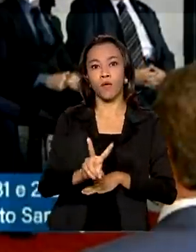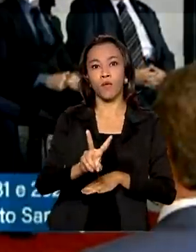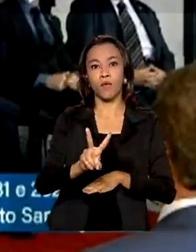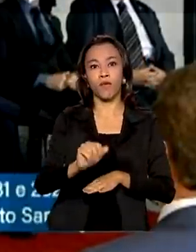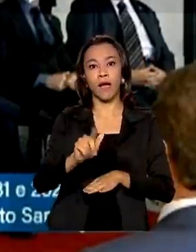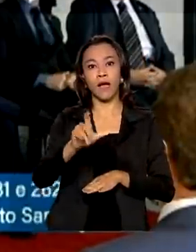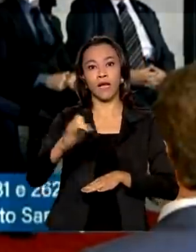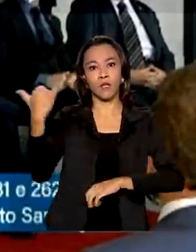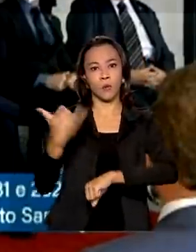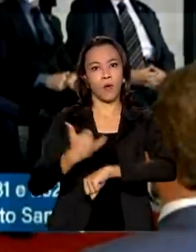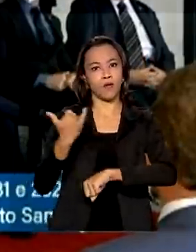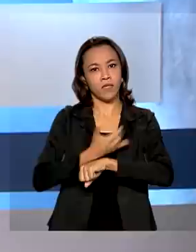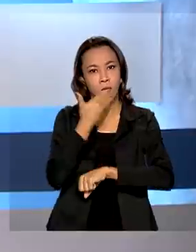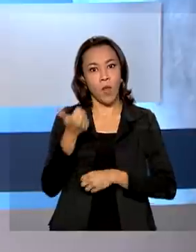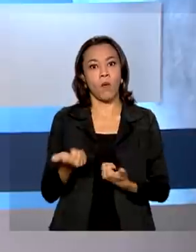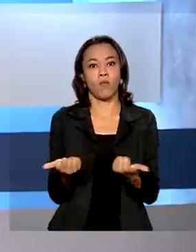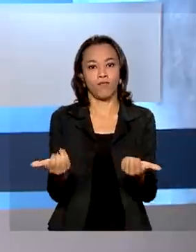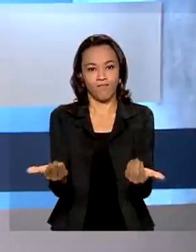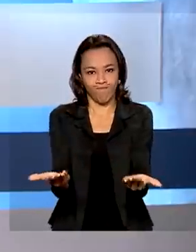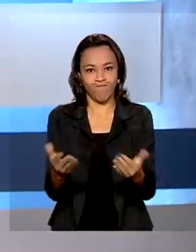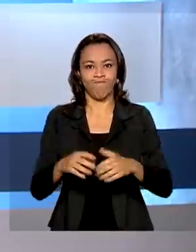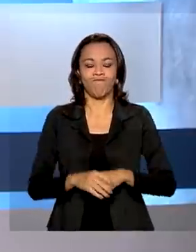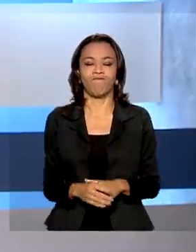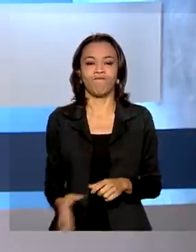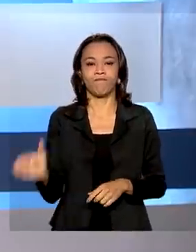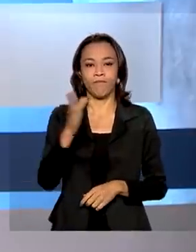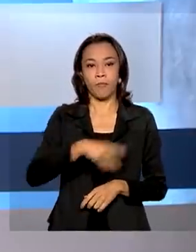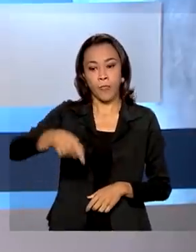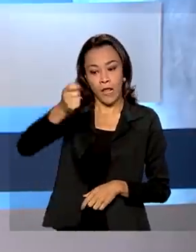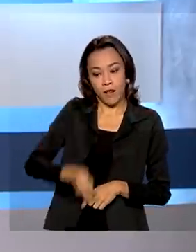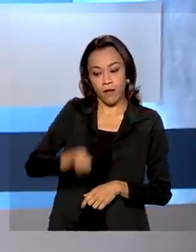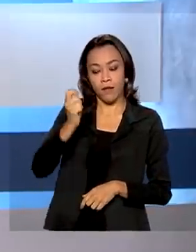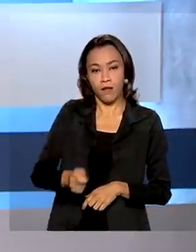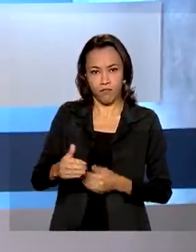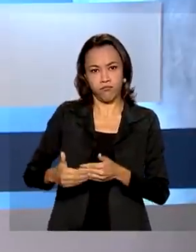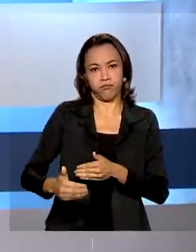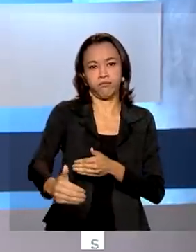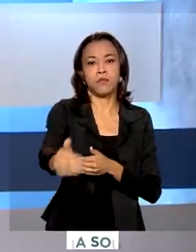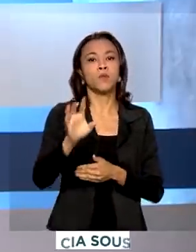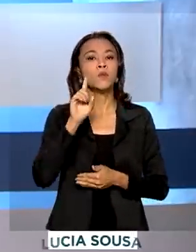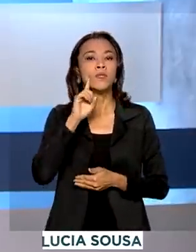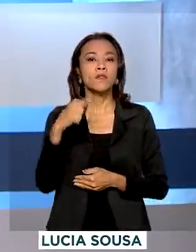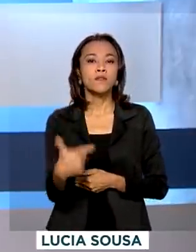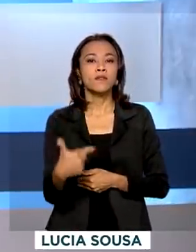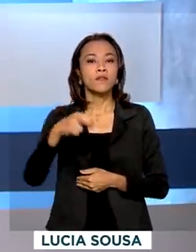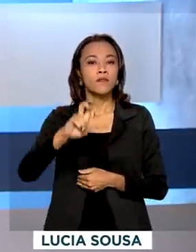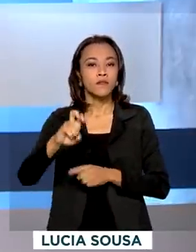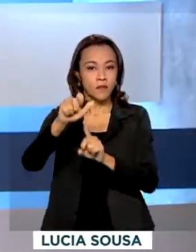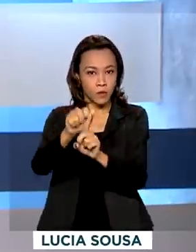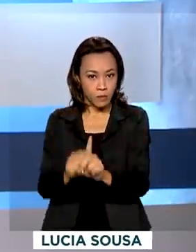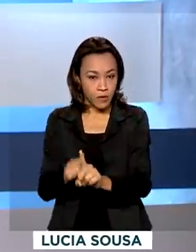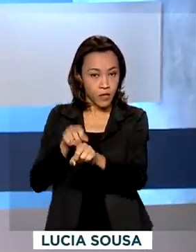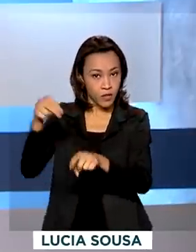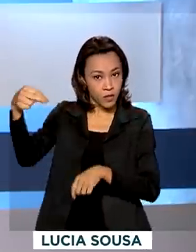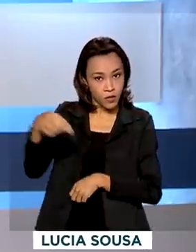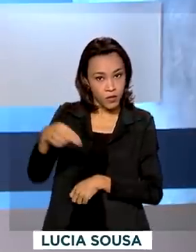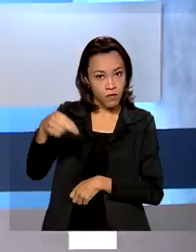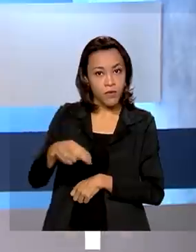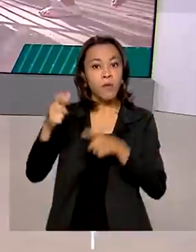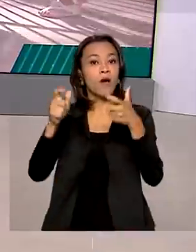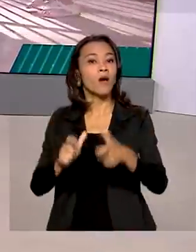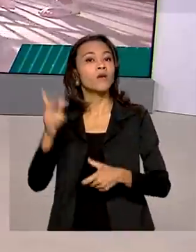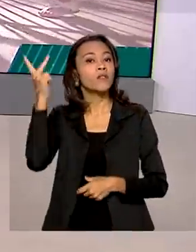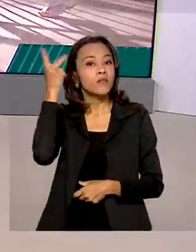melhor condição logística. Olha, o leilão está previsto para ocorrer no dia 25 de novembro na Bolsa de Valores, em São